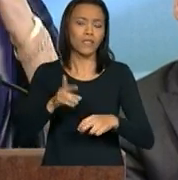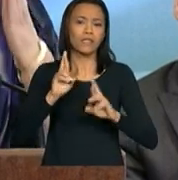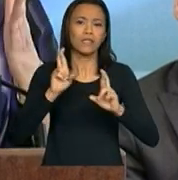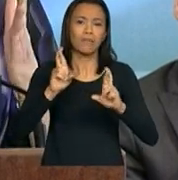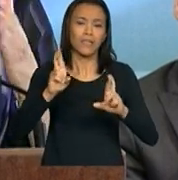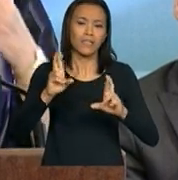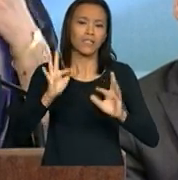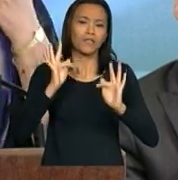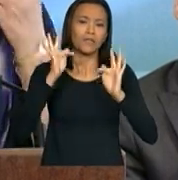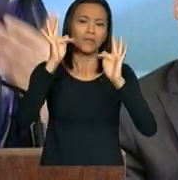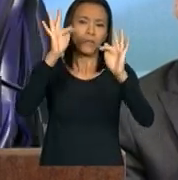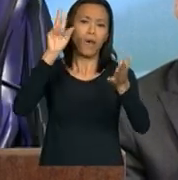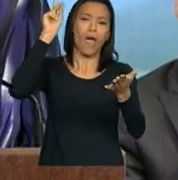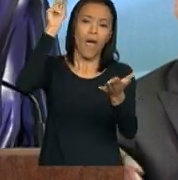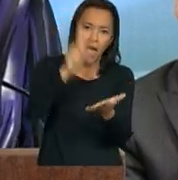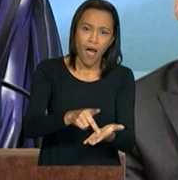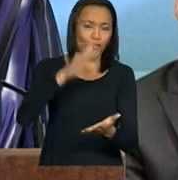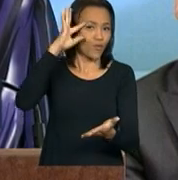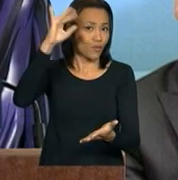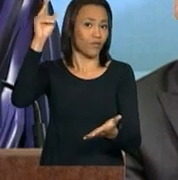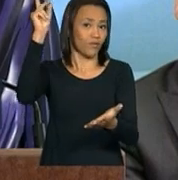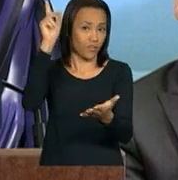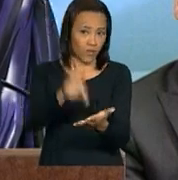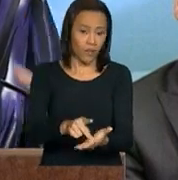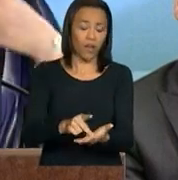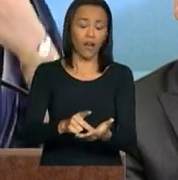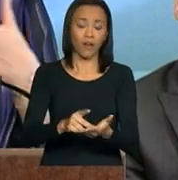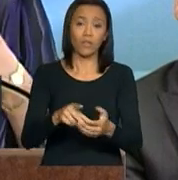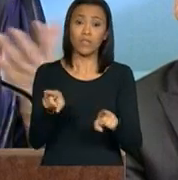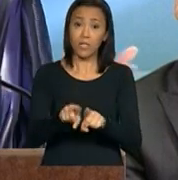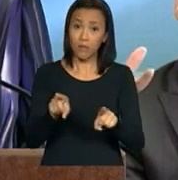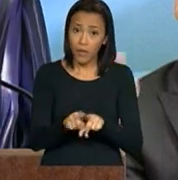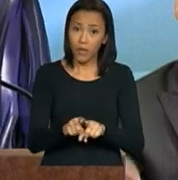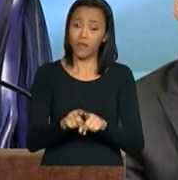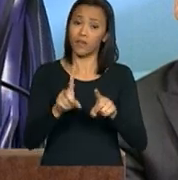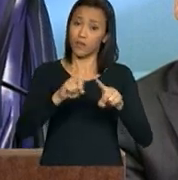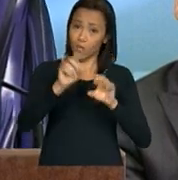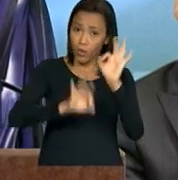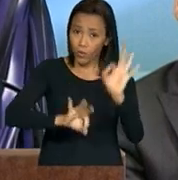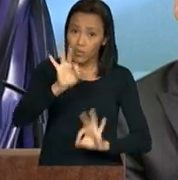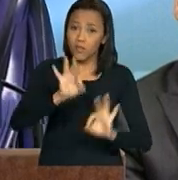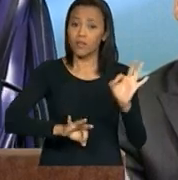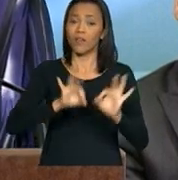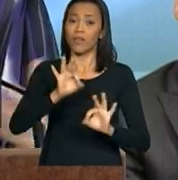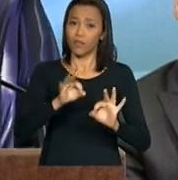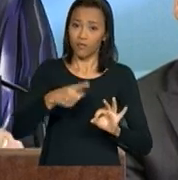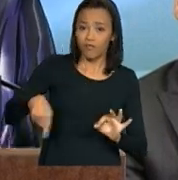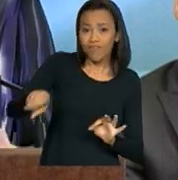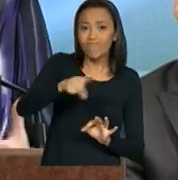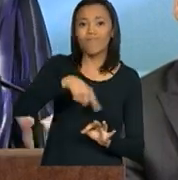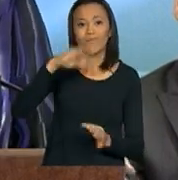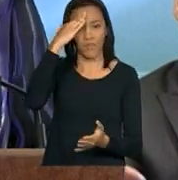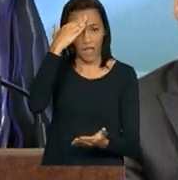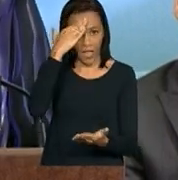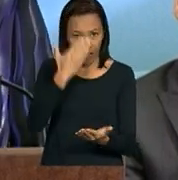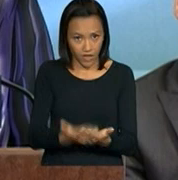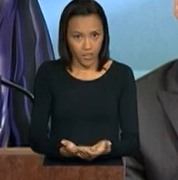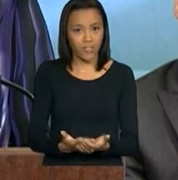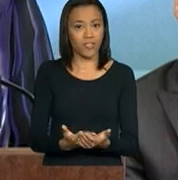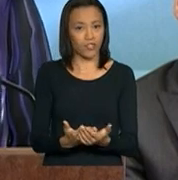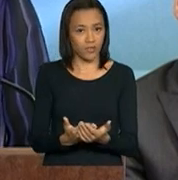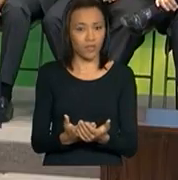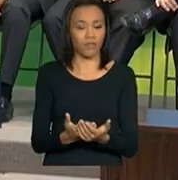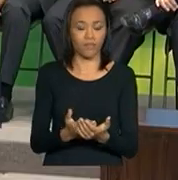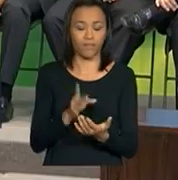pela concretização da da de um projeto no qual acreditam de forma